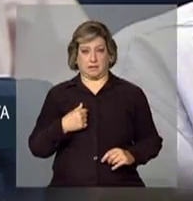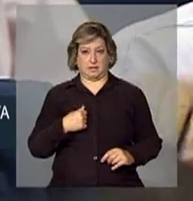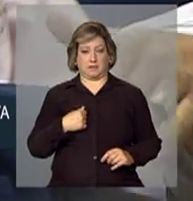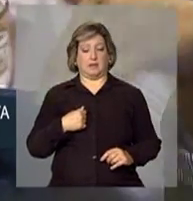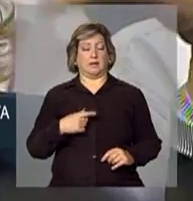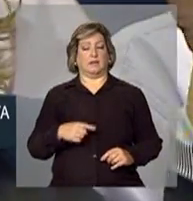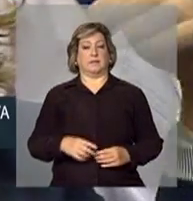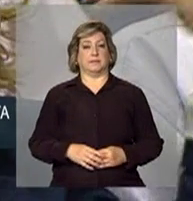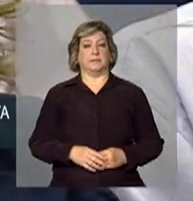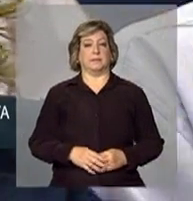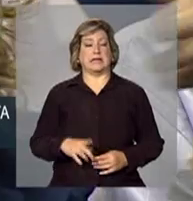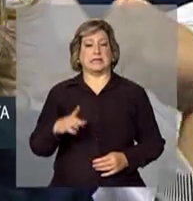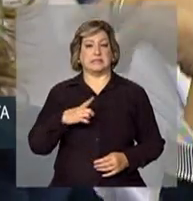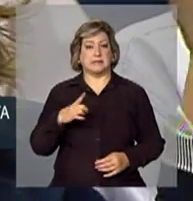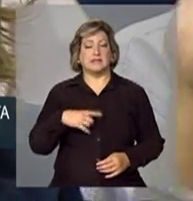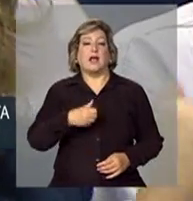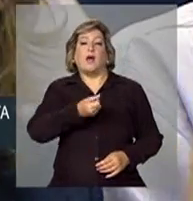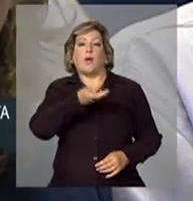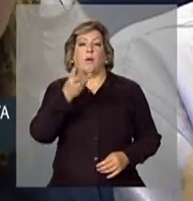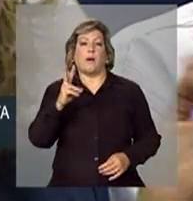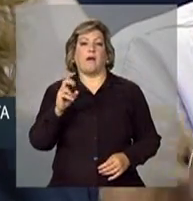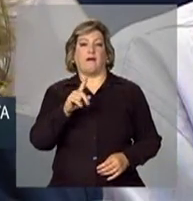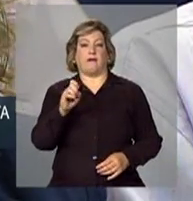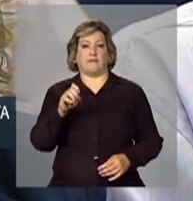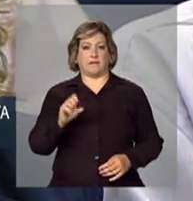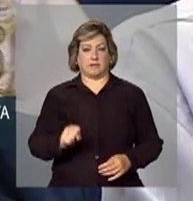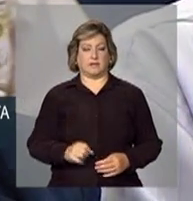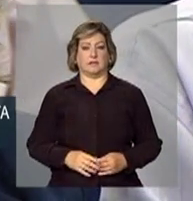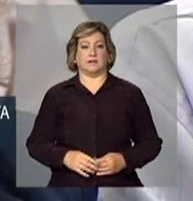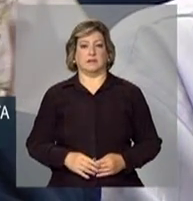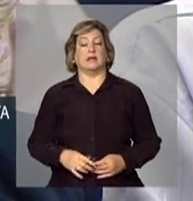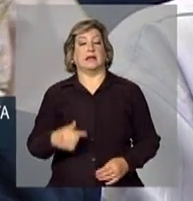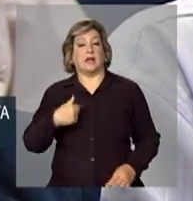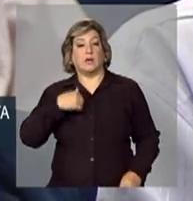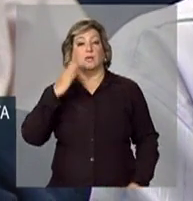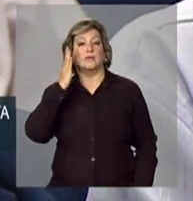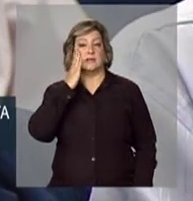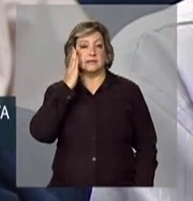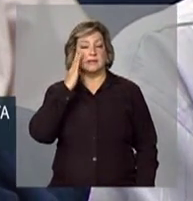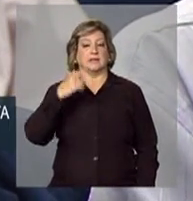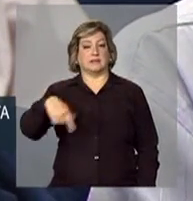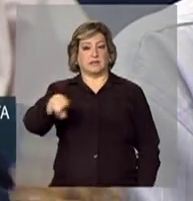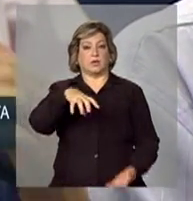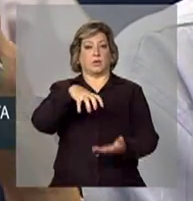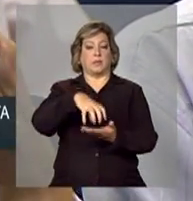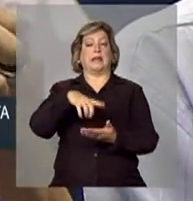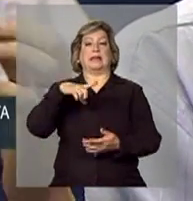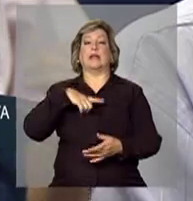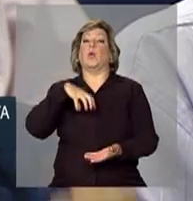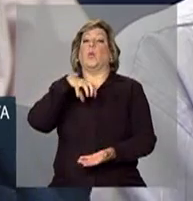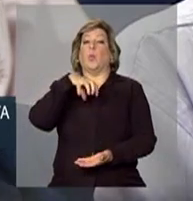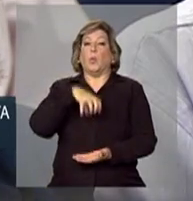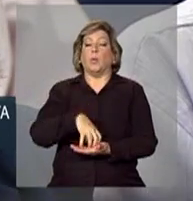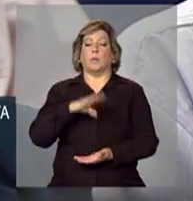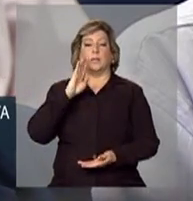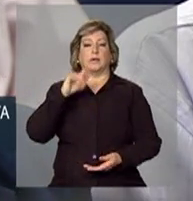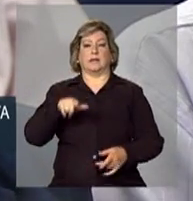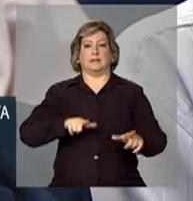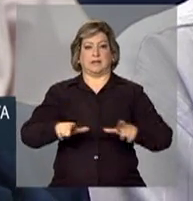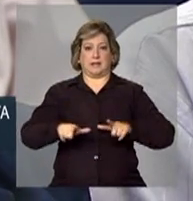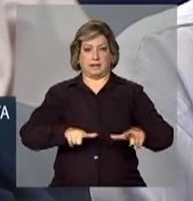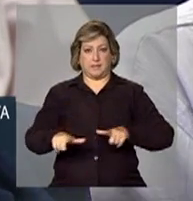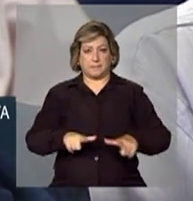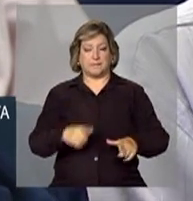sido por algumas vozes, enfim. Eu sei que a comissão tem grupos de trabalho que investigam a